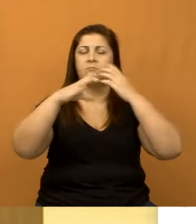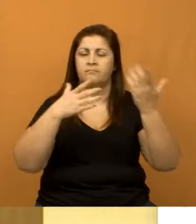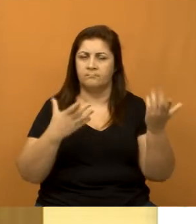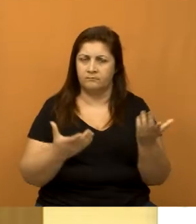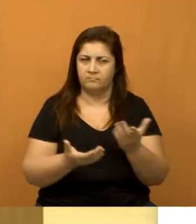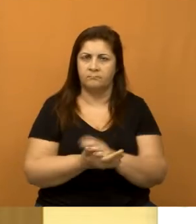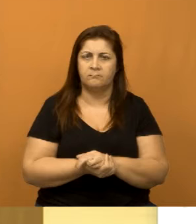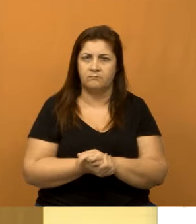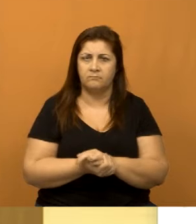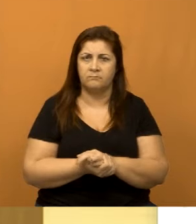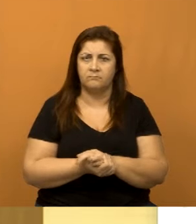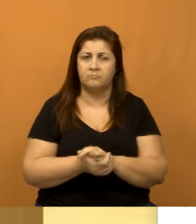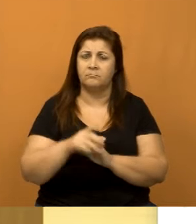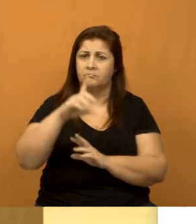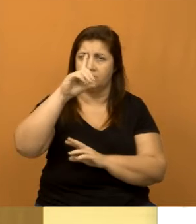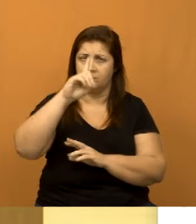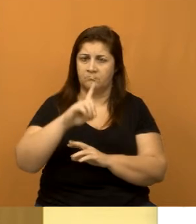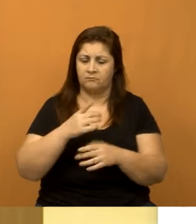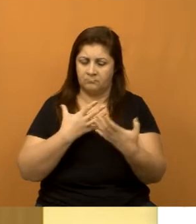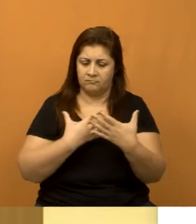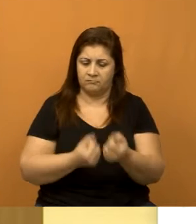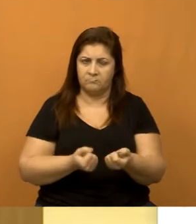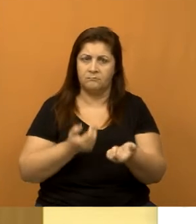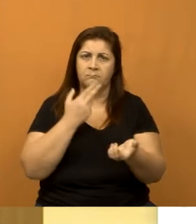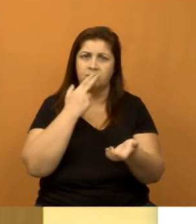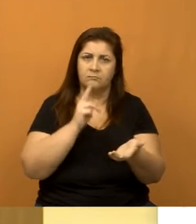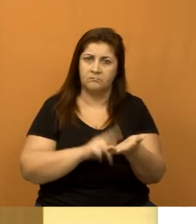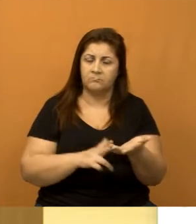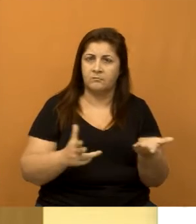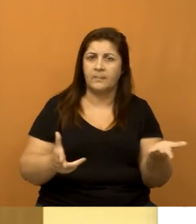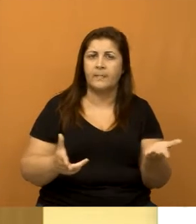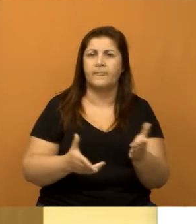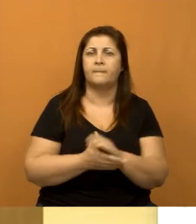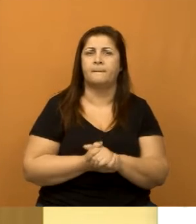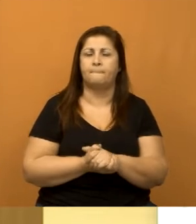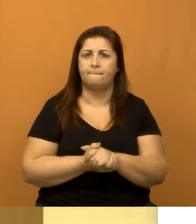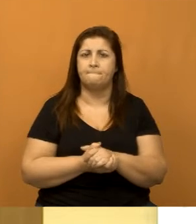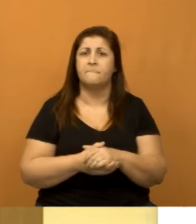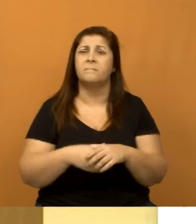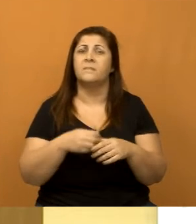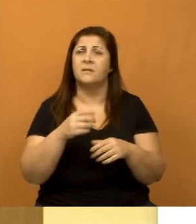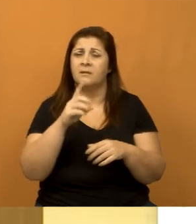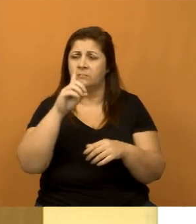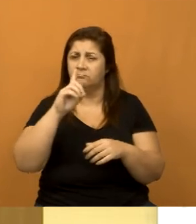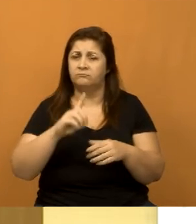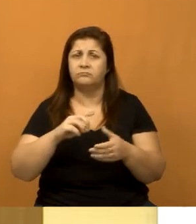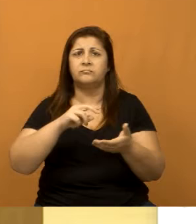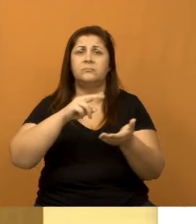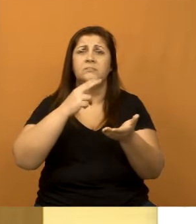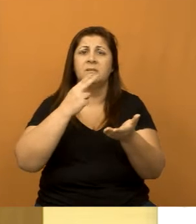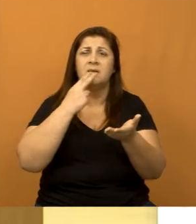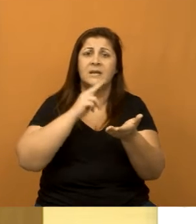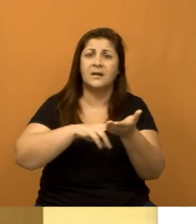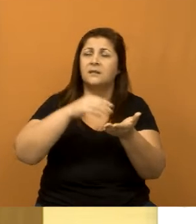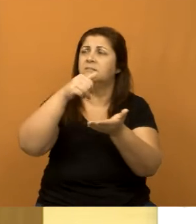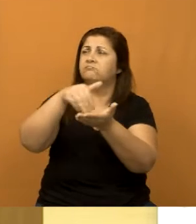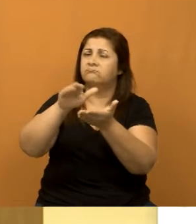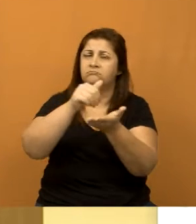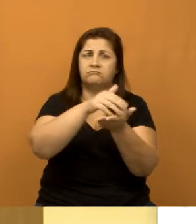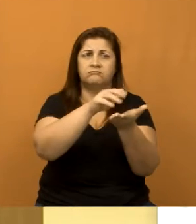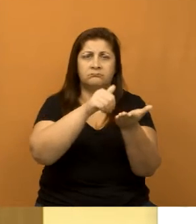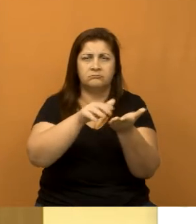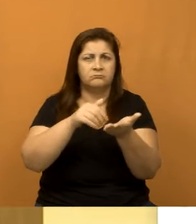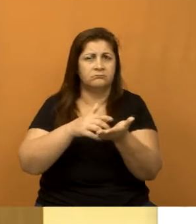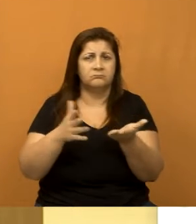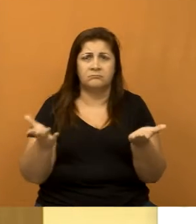a receber as correspondências, é o direito a mandar correspondência para as outras pessoas. Esse é um